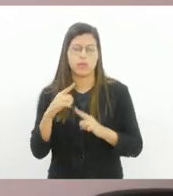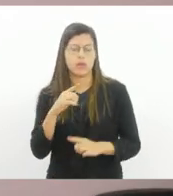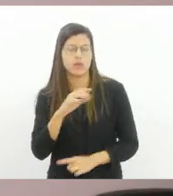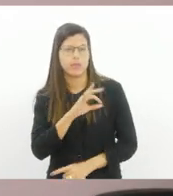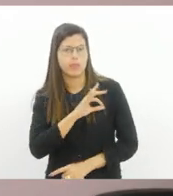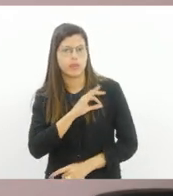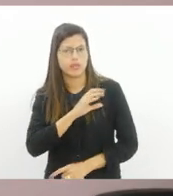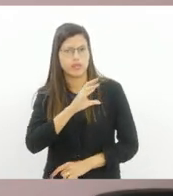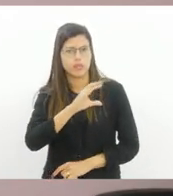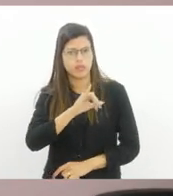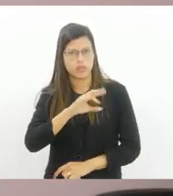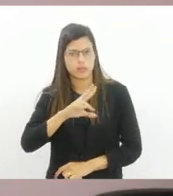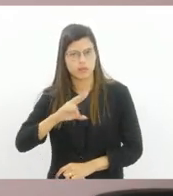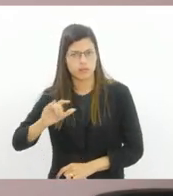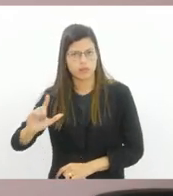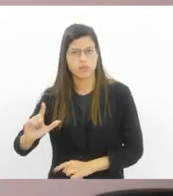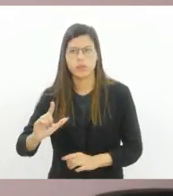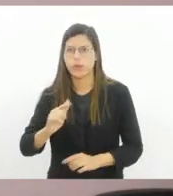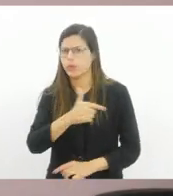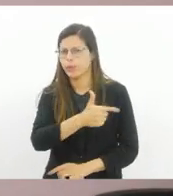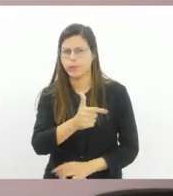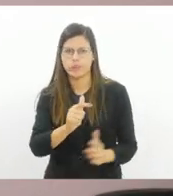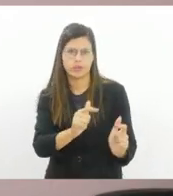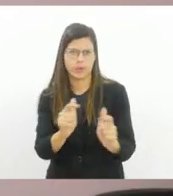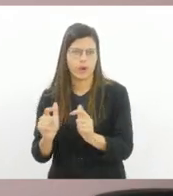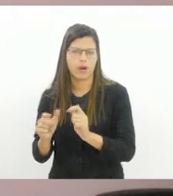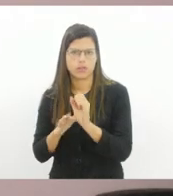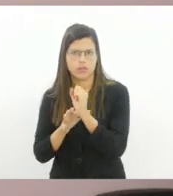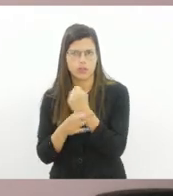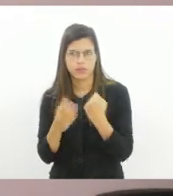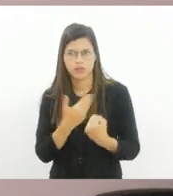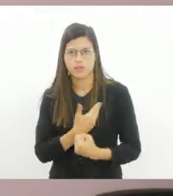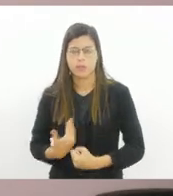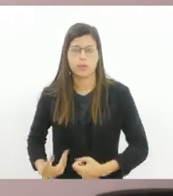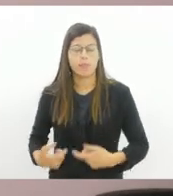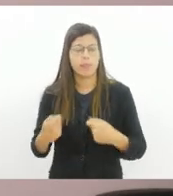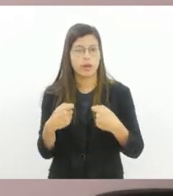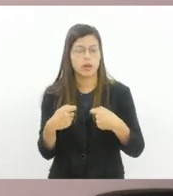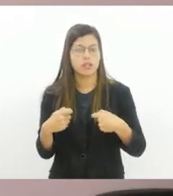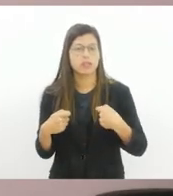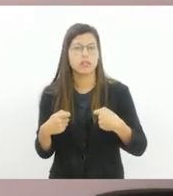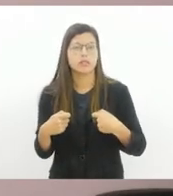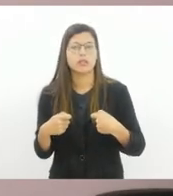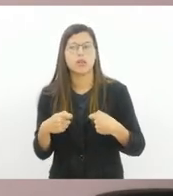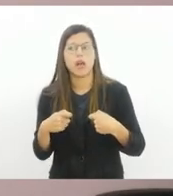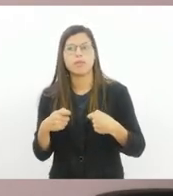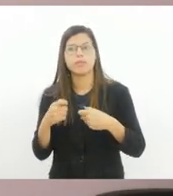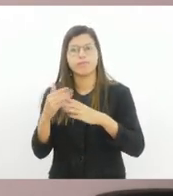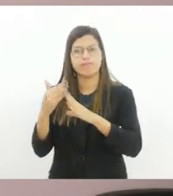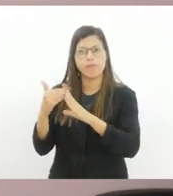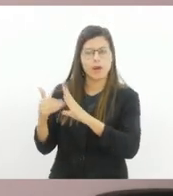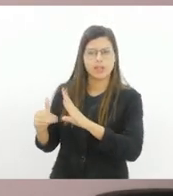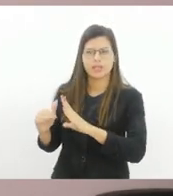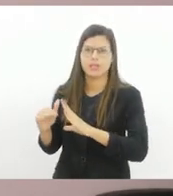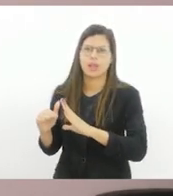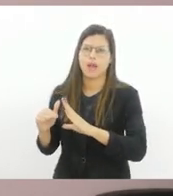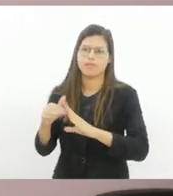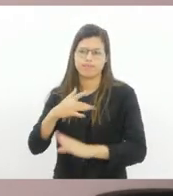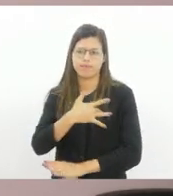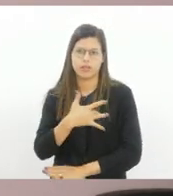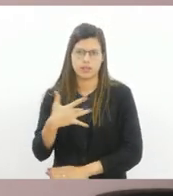e qualquer espaço de segurança pública tem que ser um espaço de encaminhamento para a saúde. Isso é